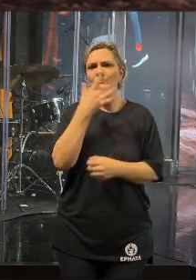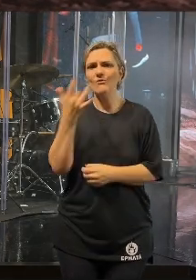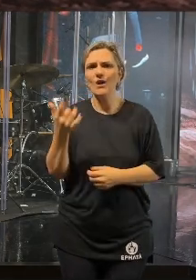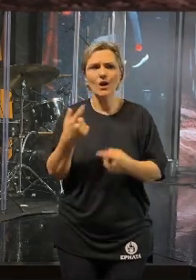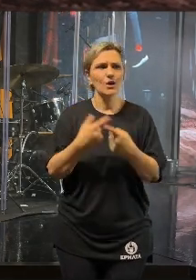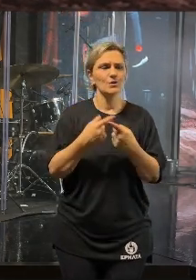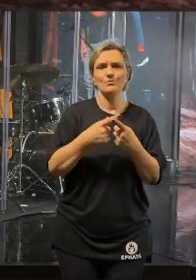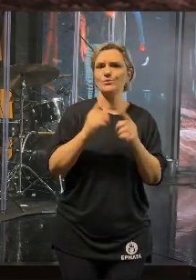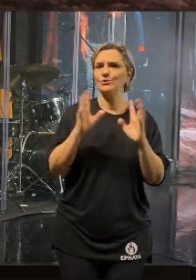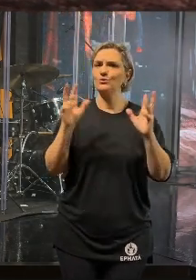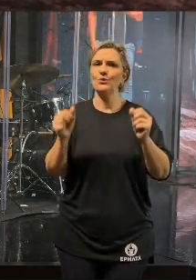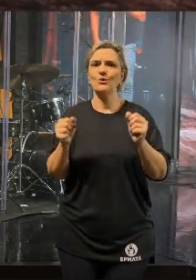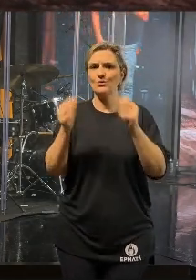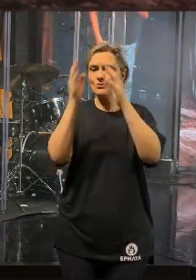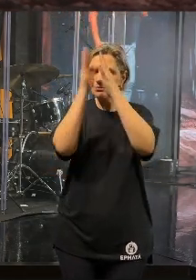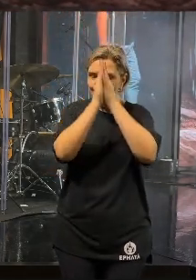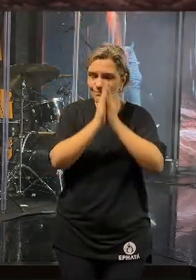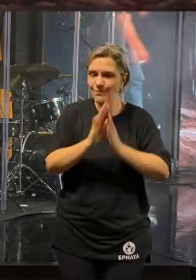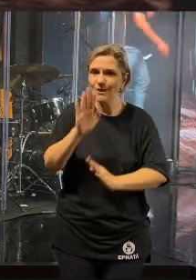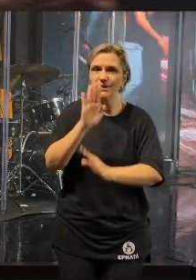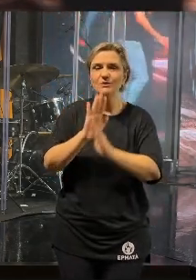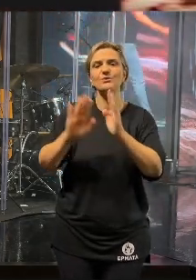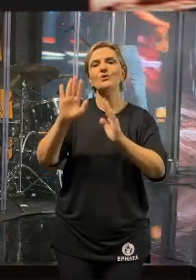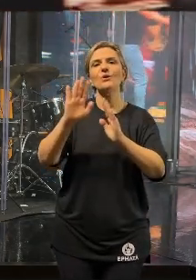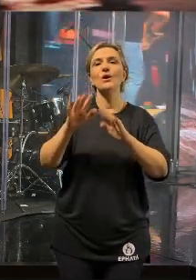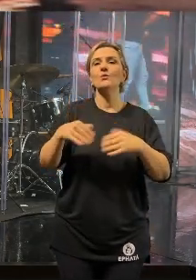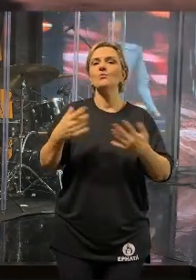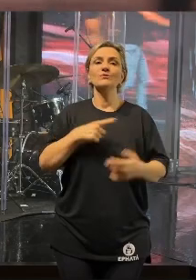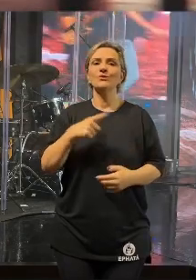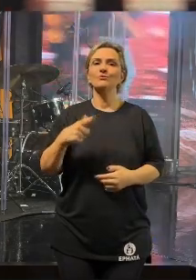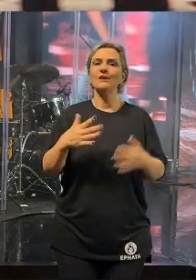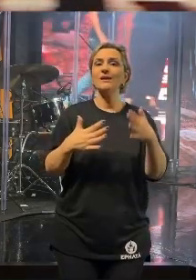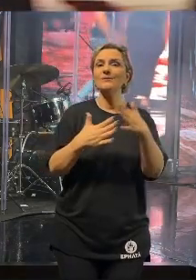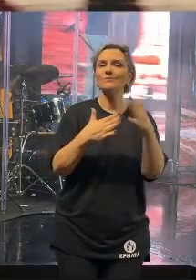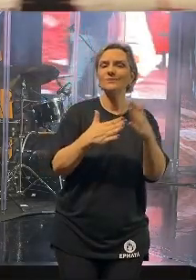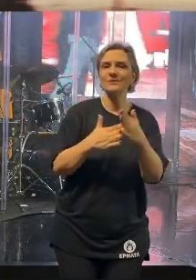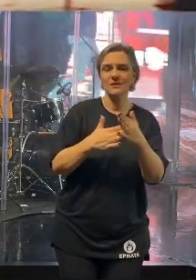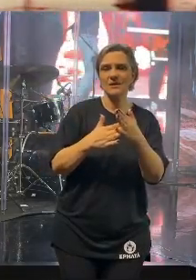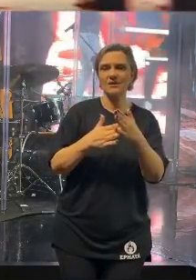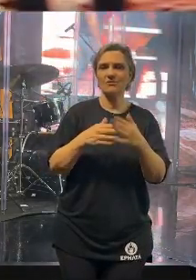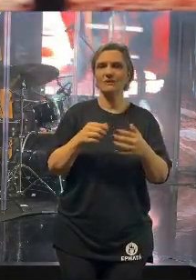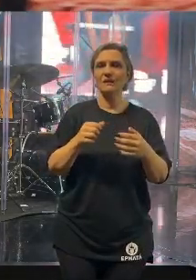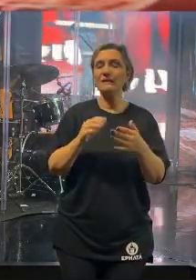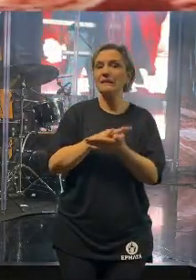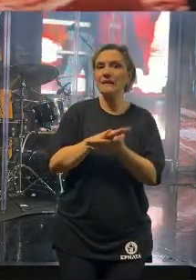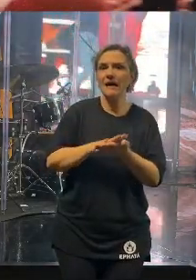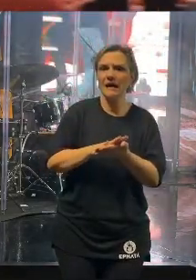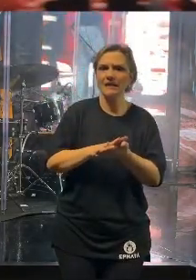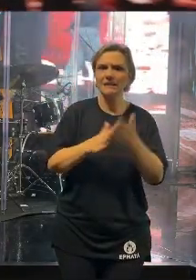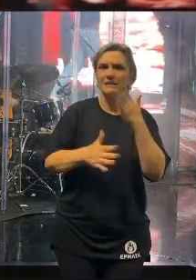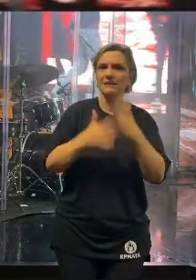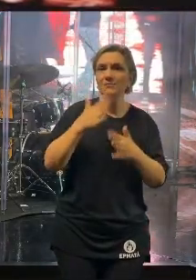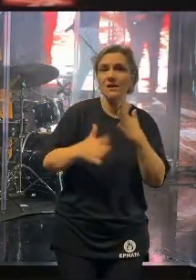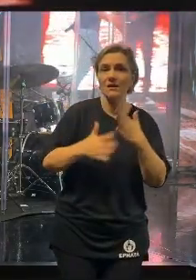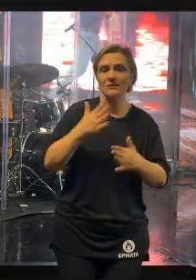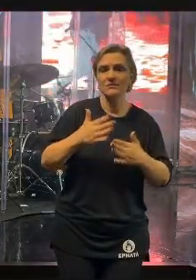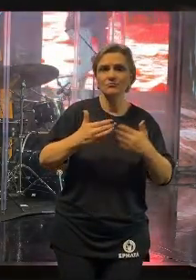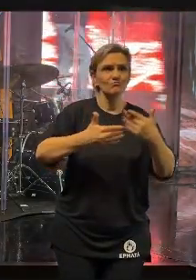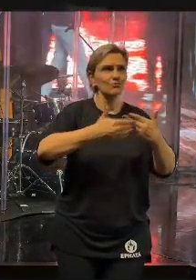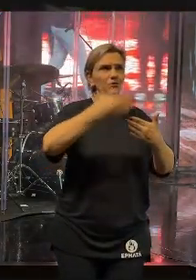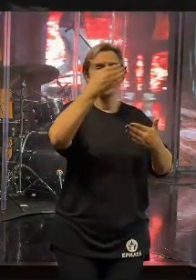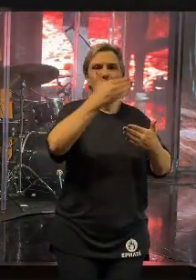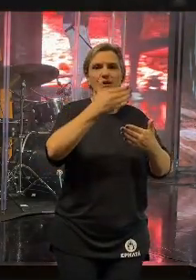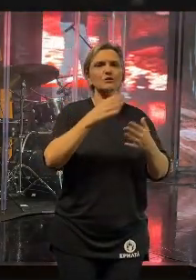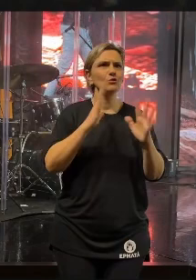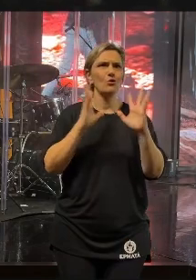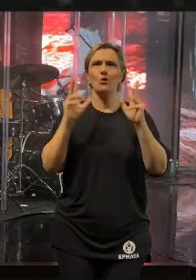todo mundo adora. Adorar quando não há obstáculo nenhum, empecilho nenhum, muralha nenhuma, todo